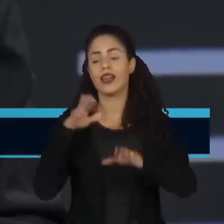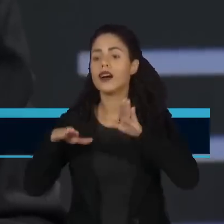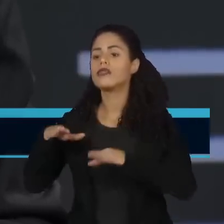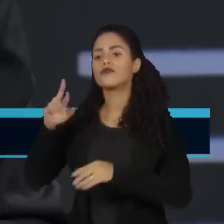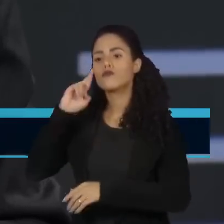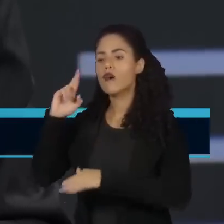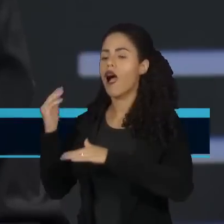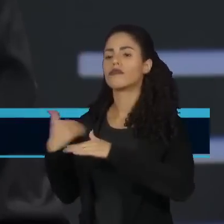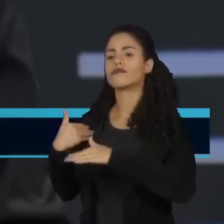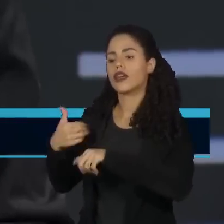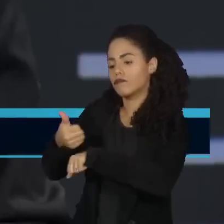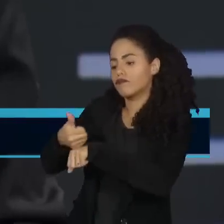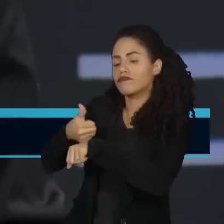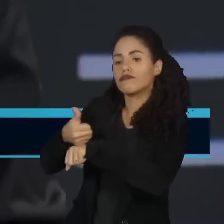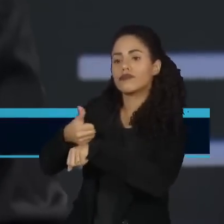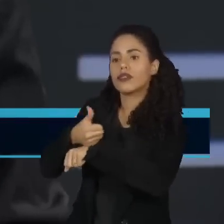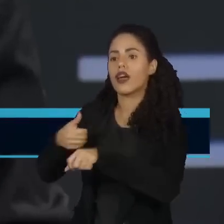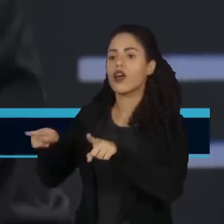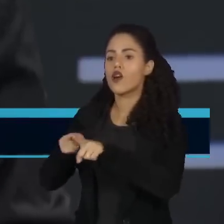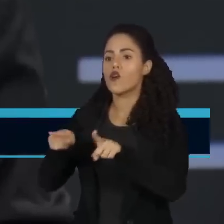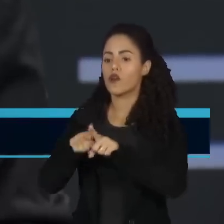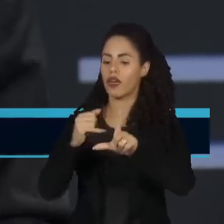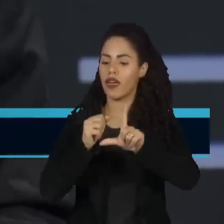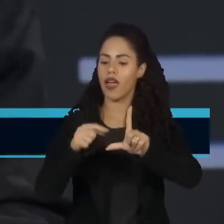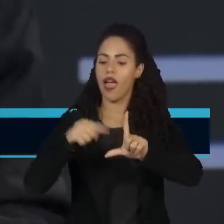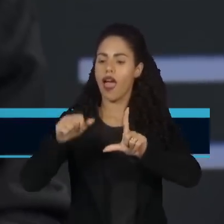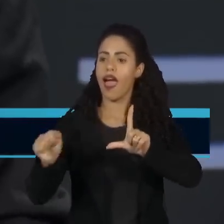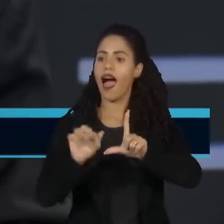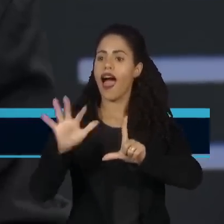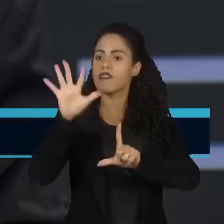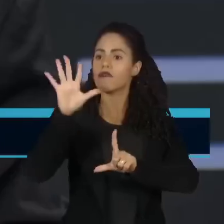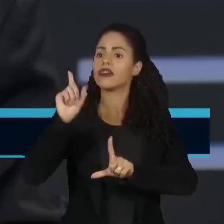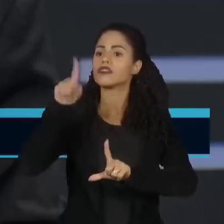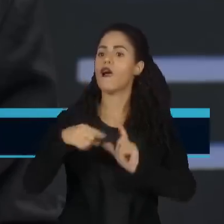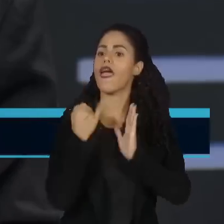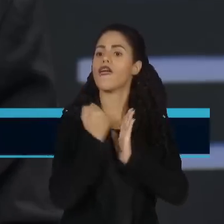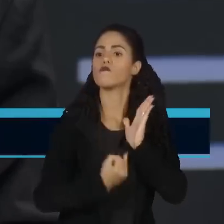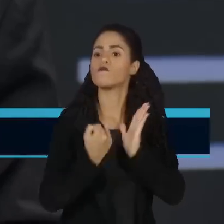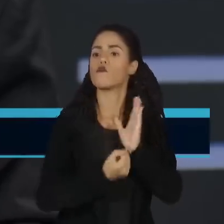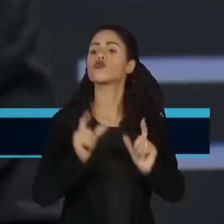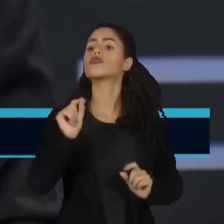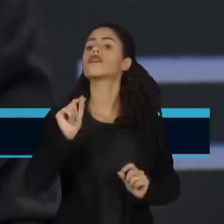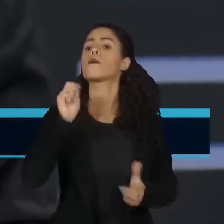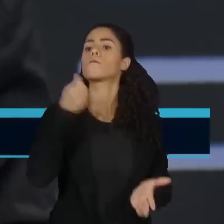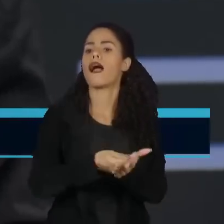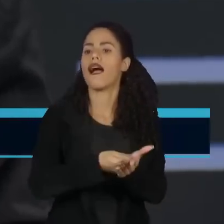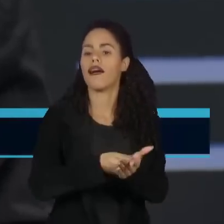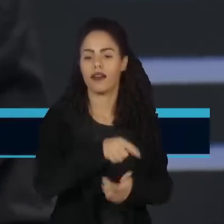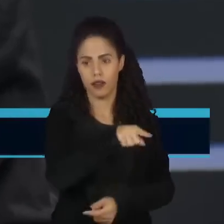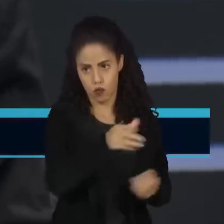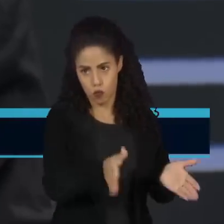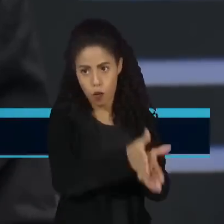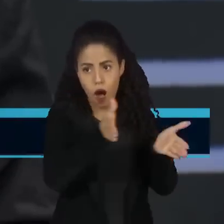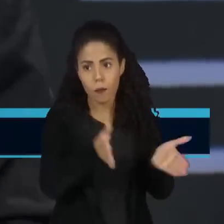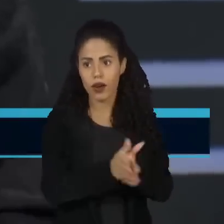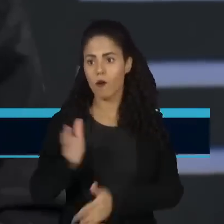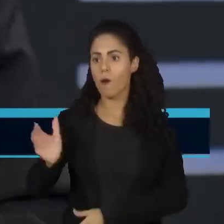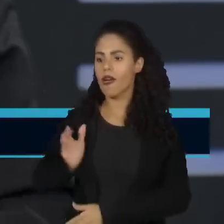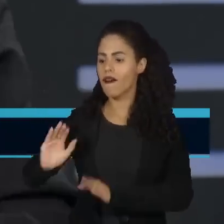que inflação é um imposto que recai em cima dos mais pobres. Os mais ricos sempre têm jeito de